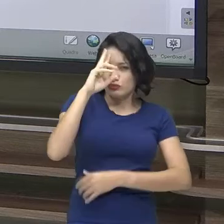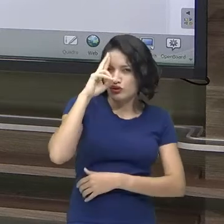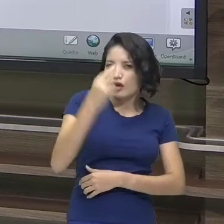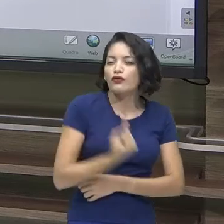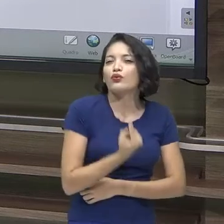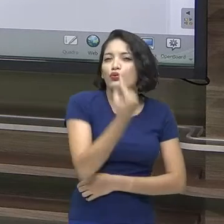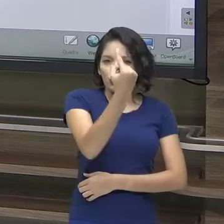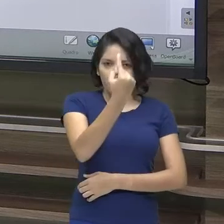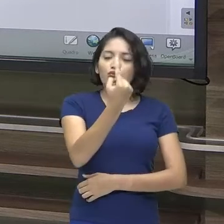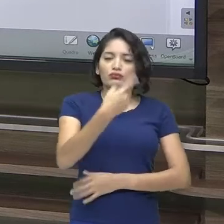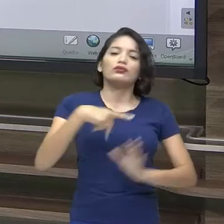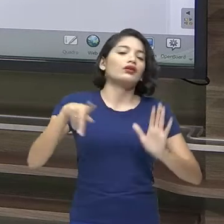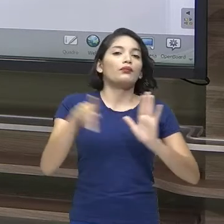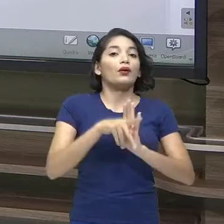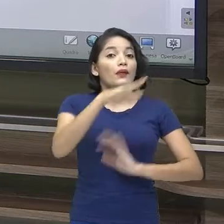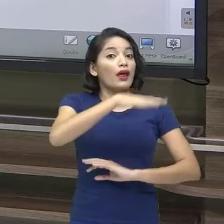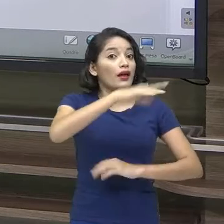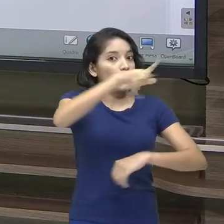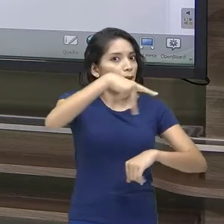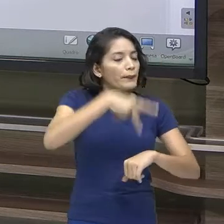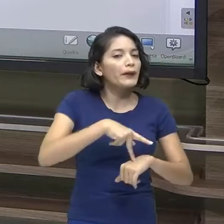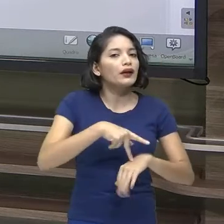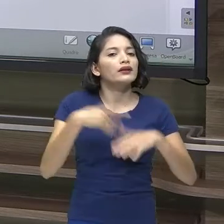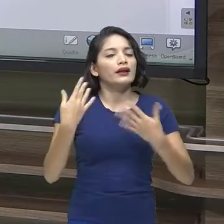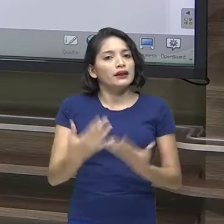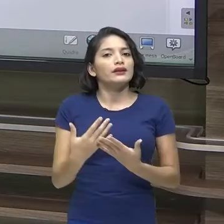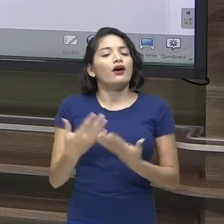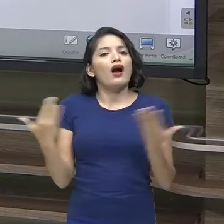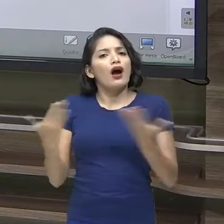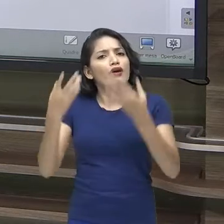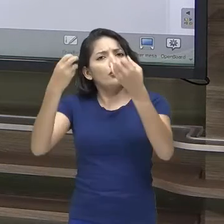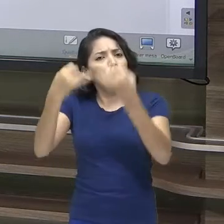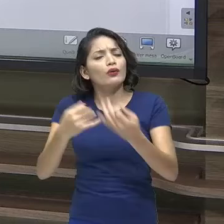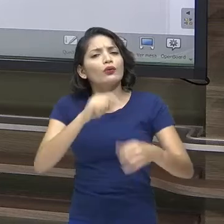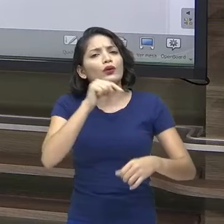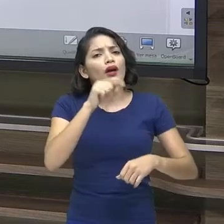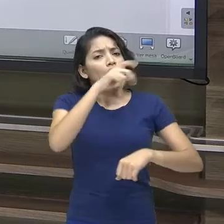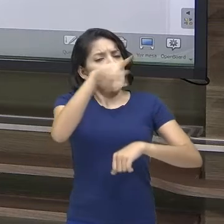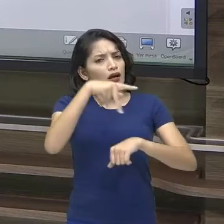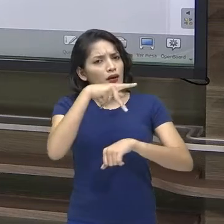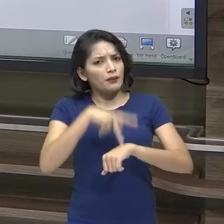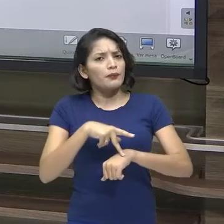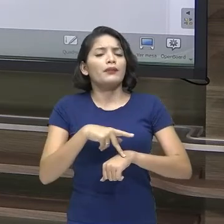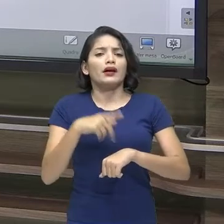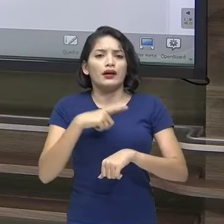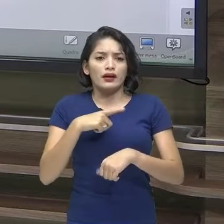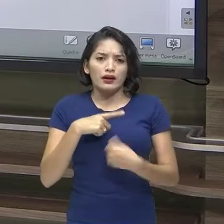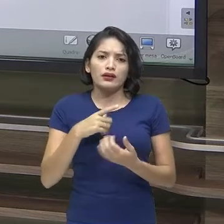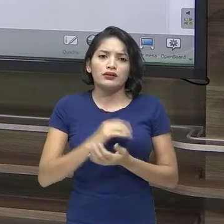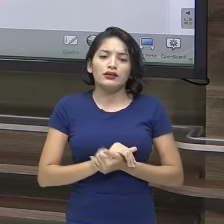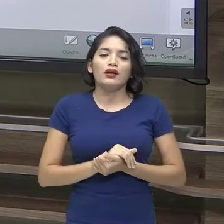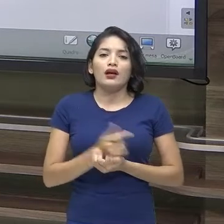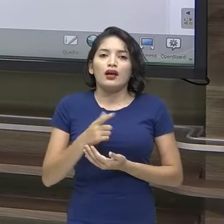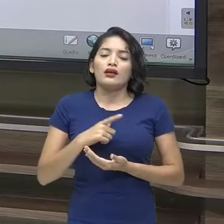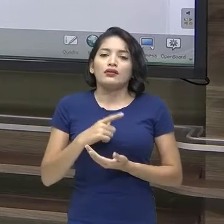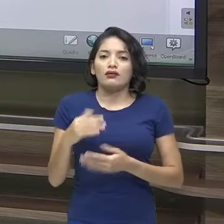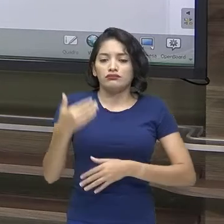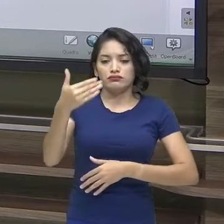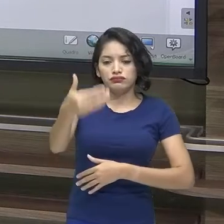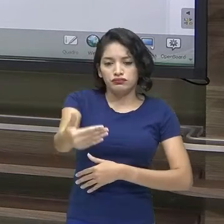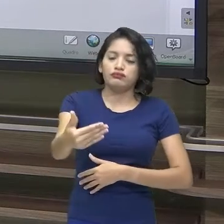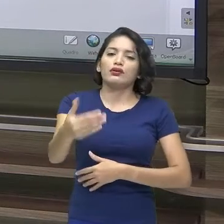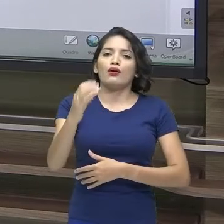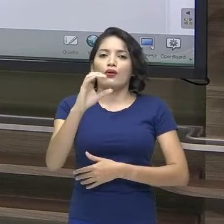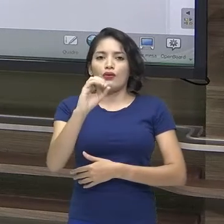chefe hereditário daquele país. E nós estamos falando de um país que ele tem uma frente ocidental e uma frente oriental,